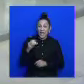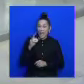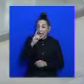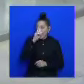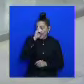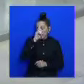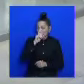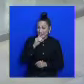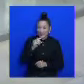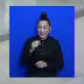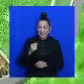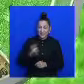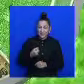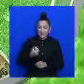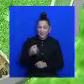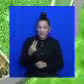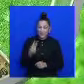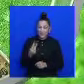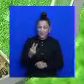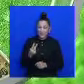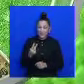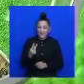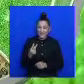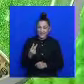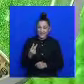Bola amarela número 2.